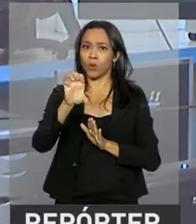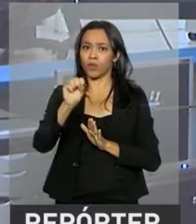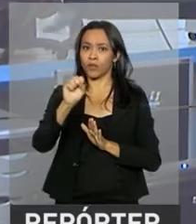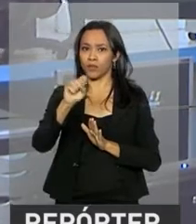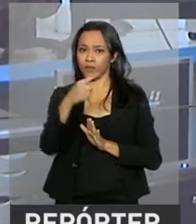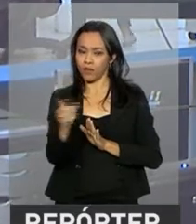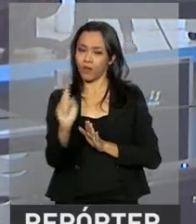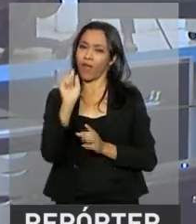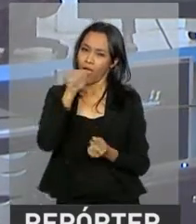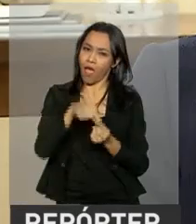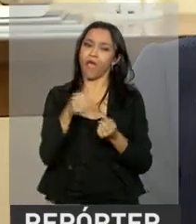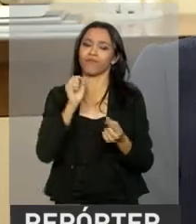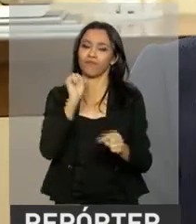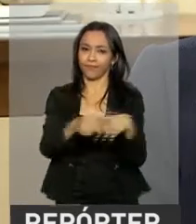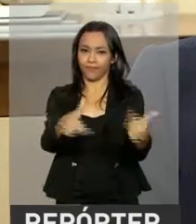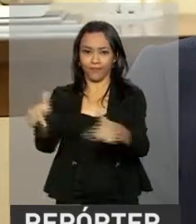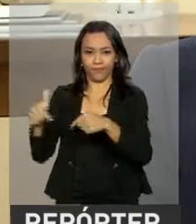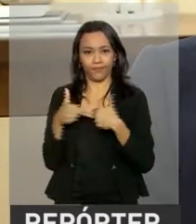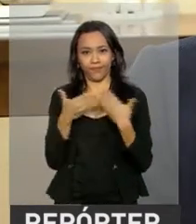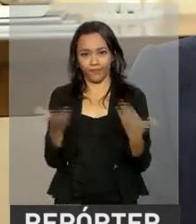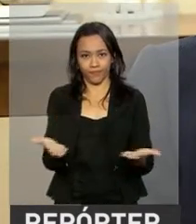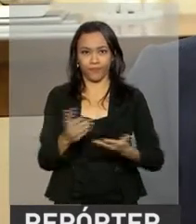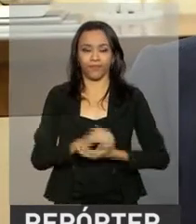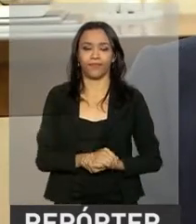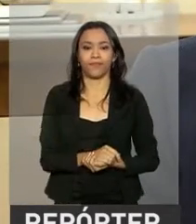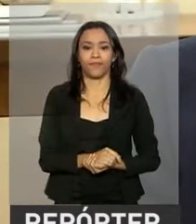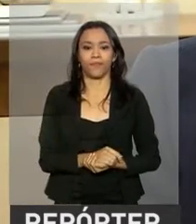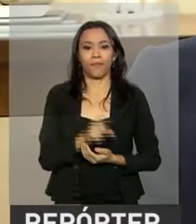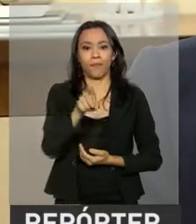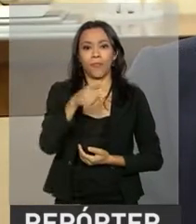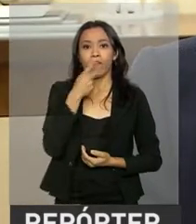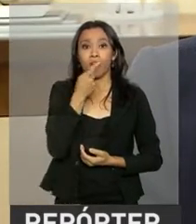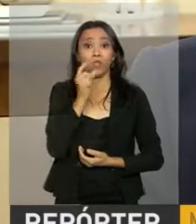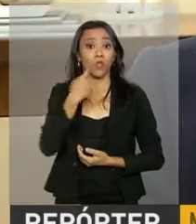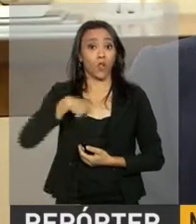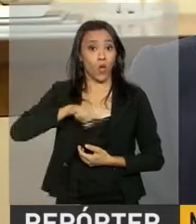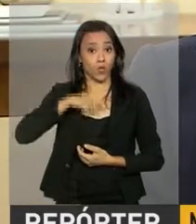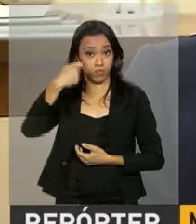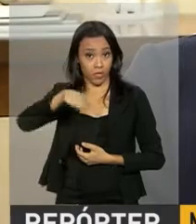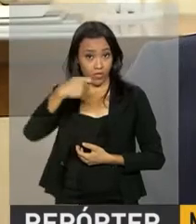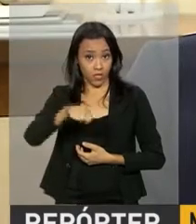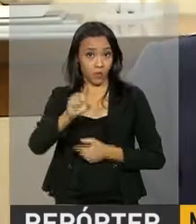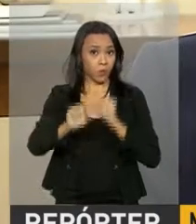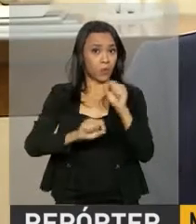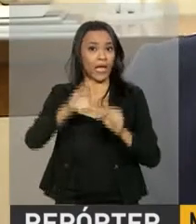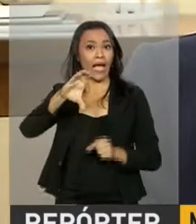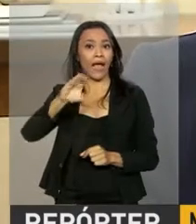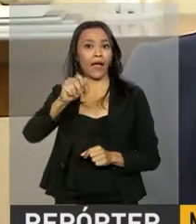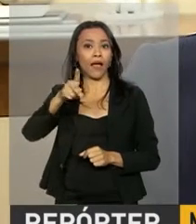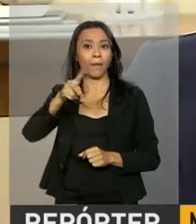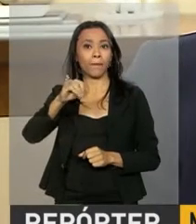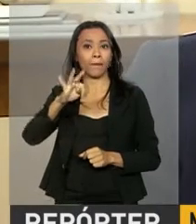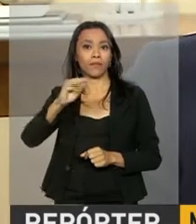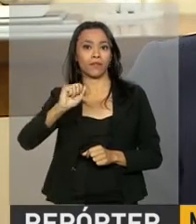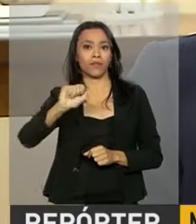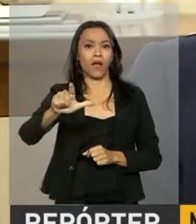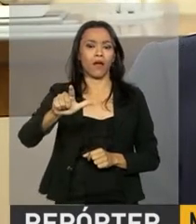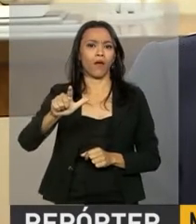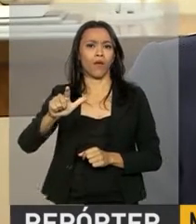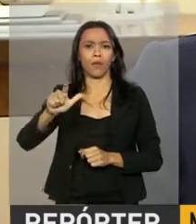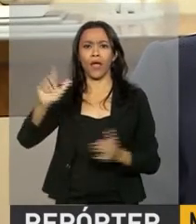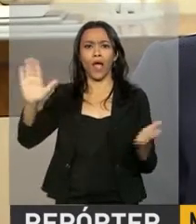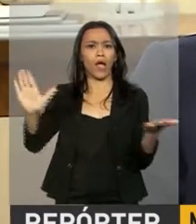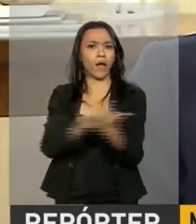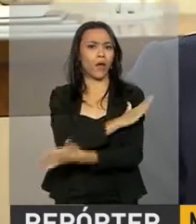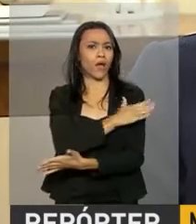investimentos e gerar empregos. Nós precisamos do capital privado porque não tem, eles acabaram com o capital